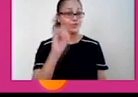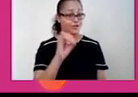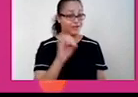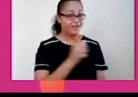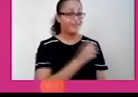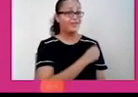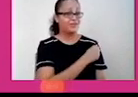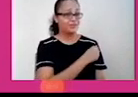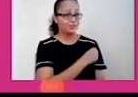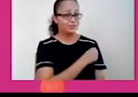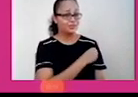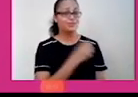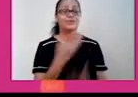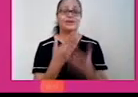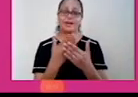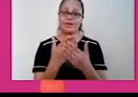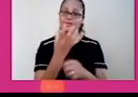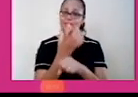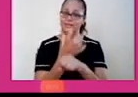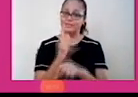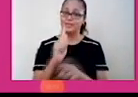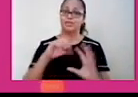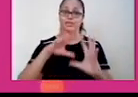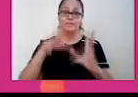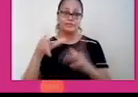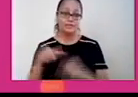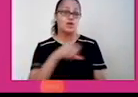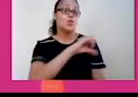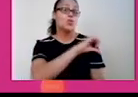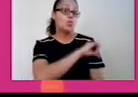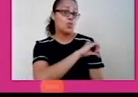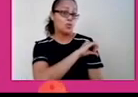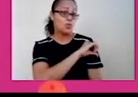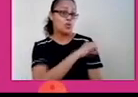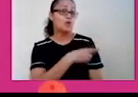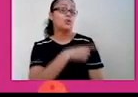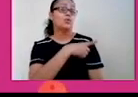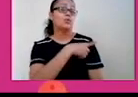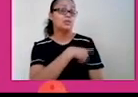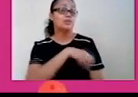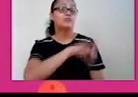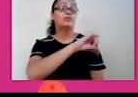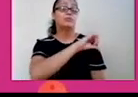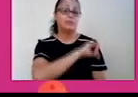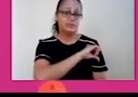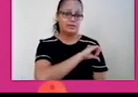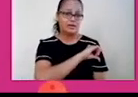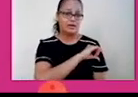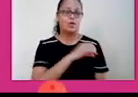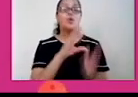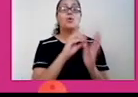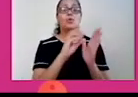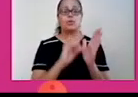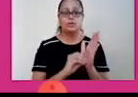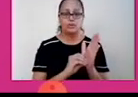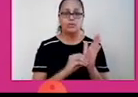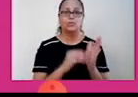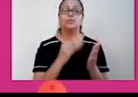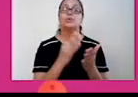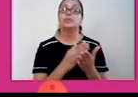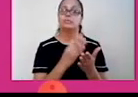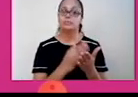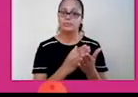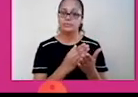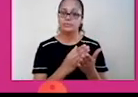Olá pessoal, mais uma aula de Geografia do nono ano do Ensino Fundamental. O conteúdo da aula de hoje ainda está na apostila 2,